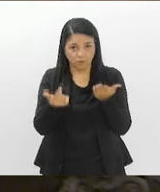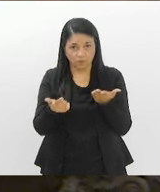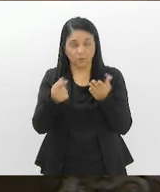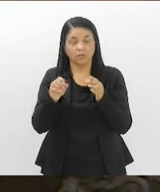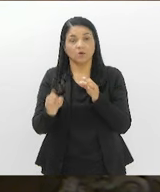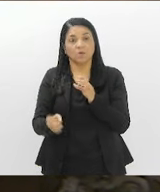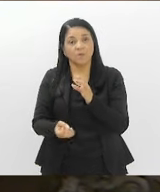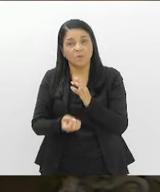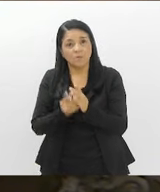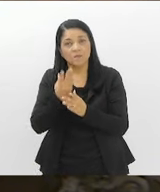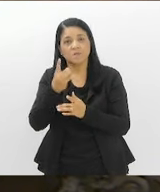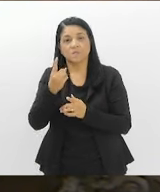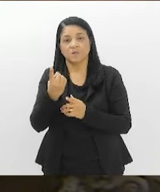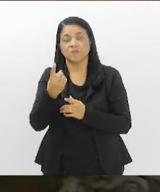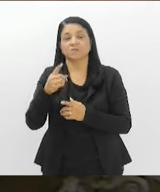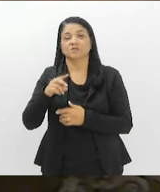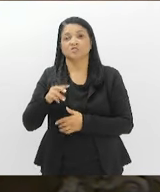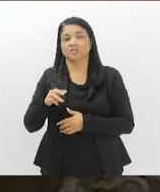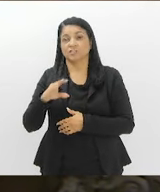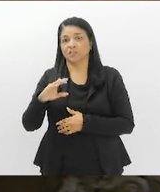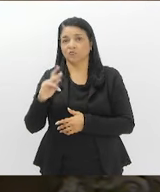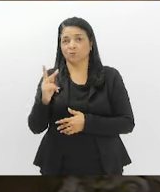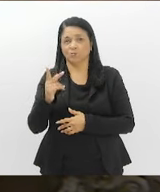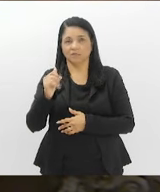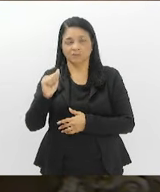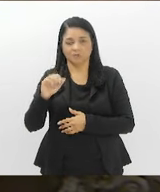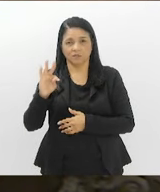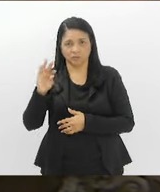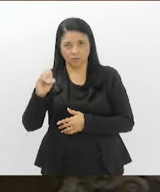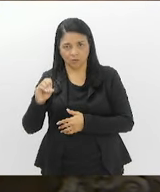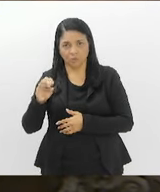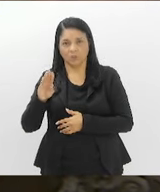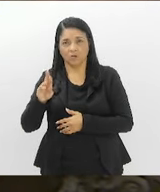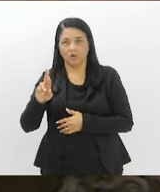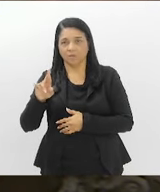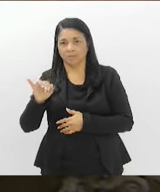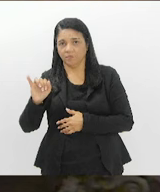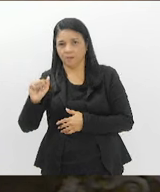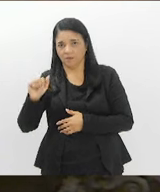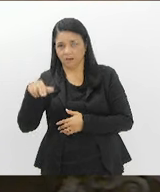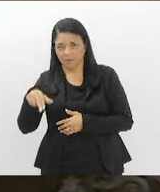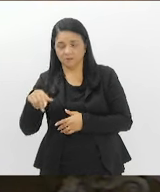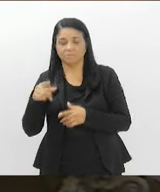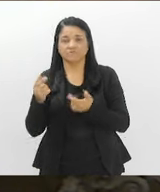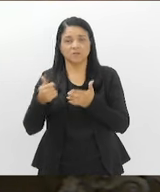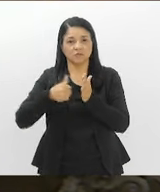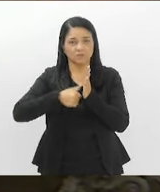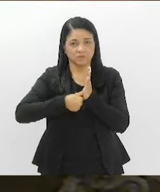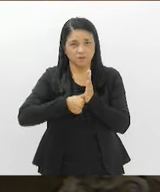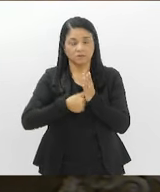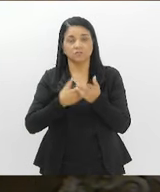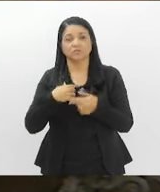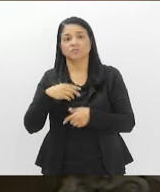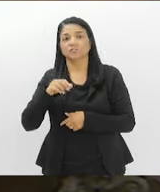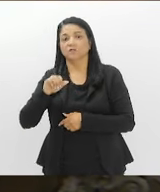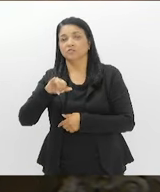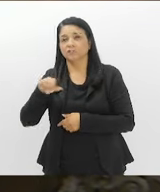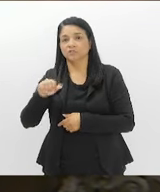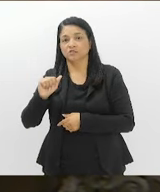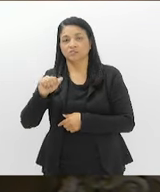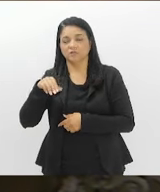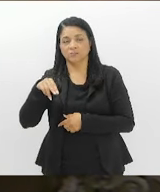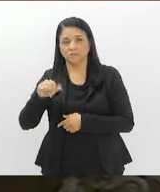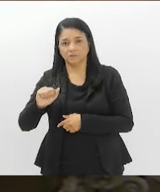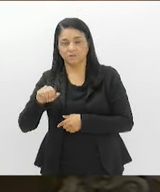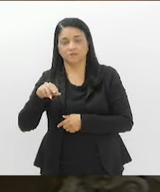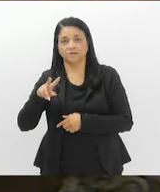veículo que Chateaubriand trabalhou, fundador dos Diários Associados, Jane de Freitas, Antônio Calado, Paulo